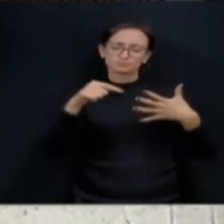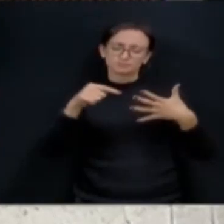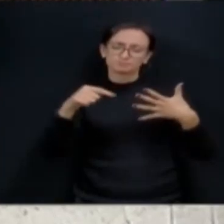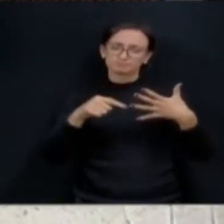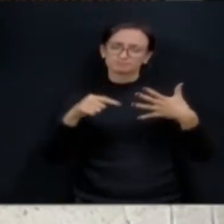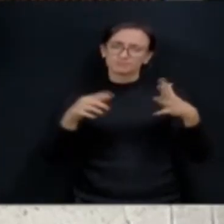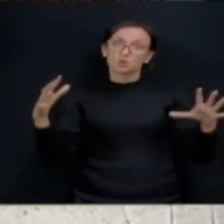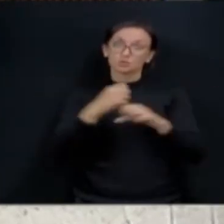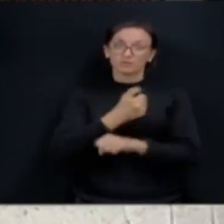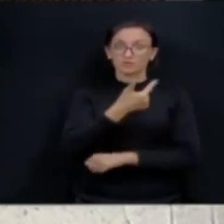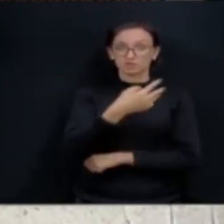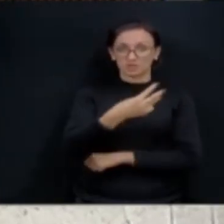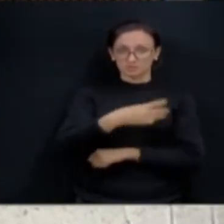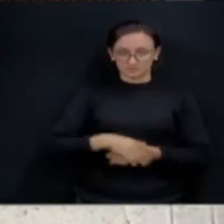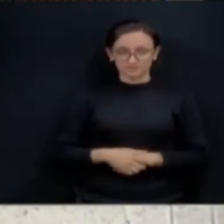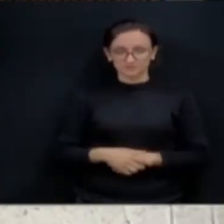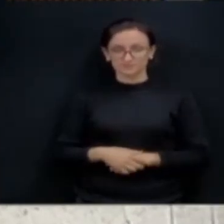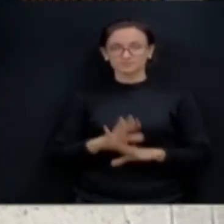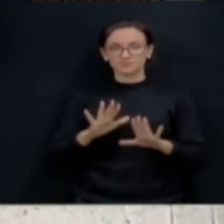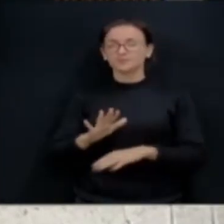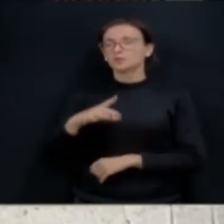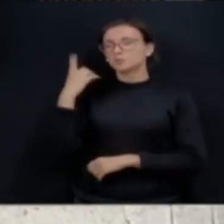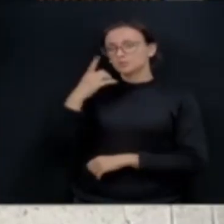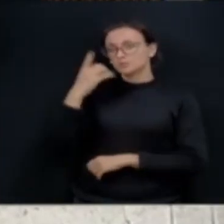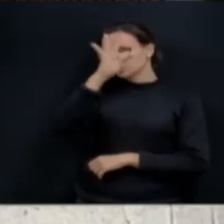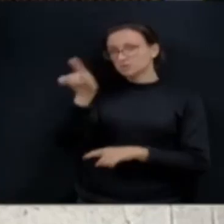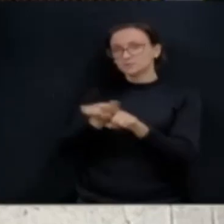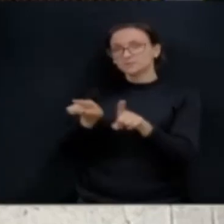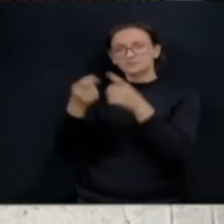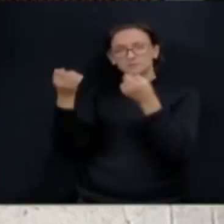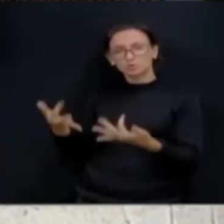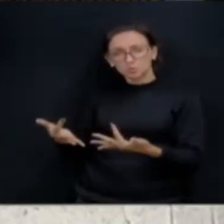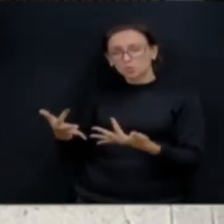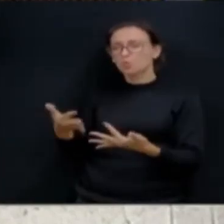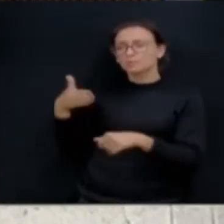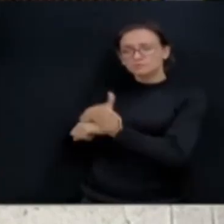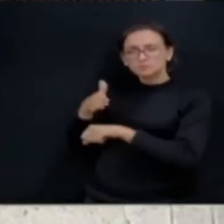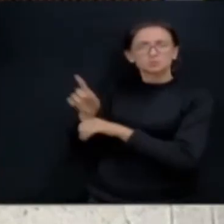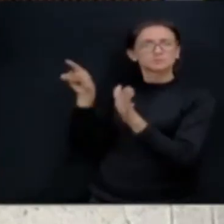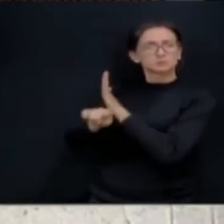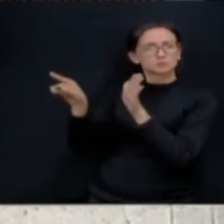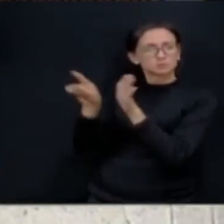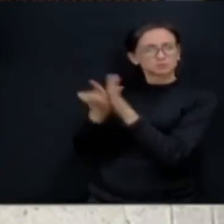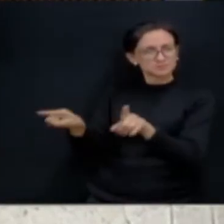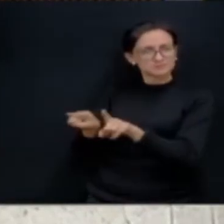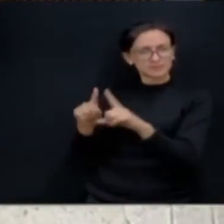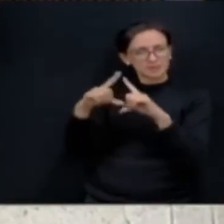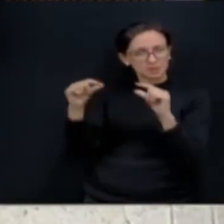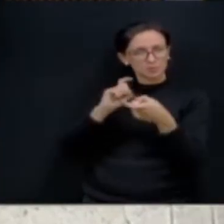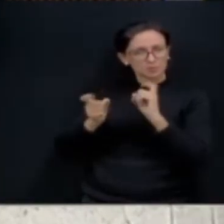23 pontos. O deputado Tiago participou e também fez várias perguntas. E os principais pontos